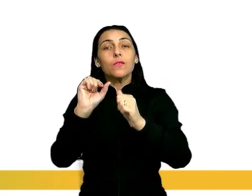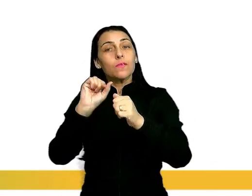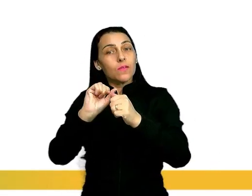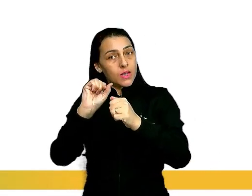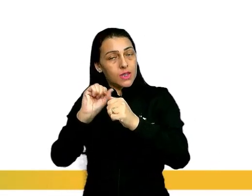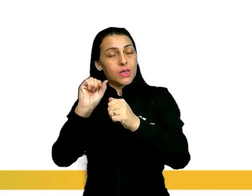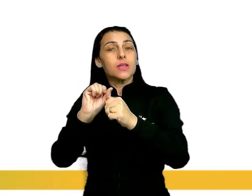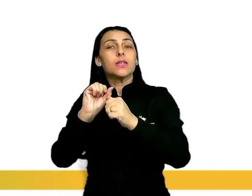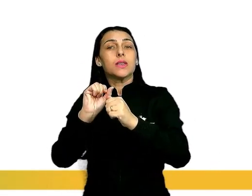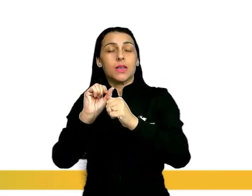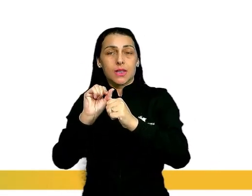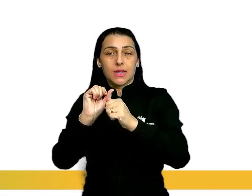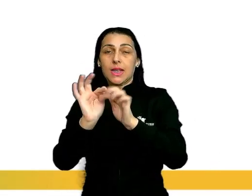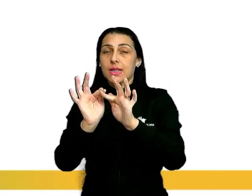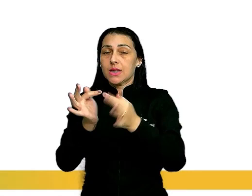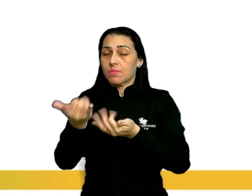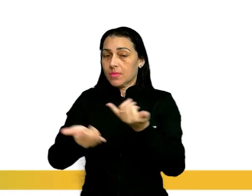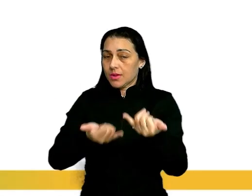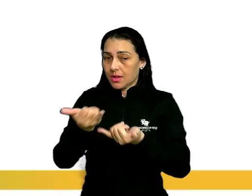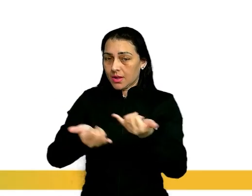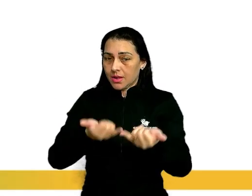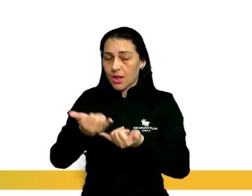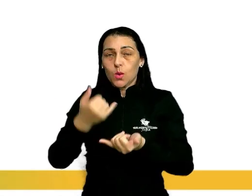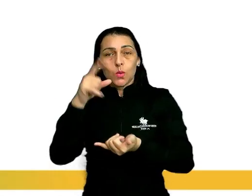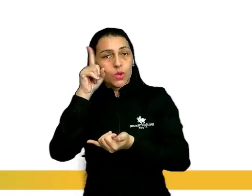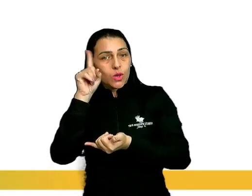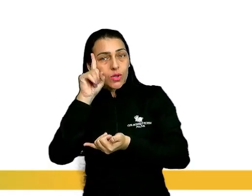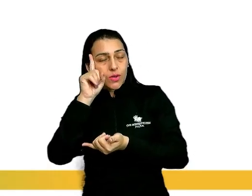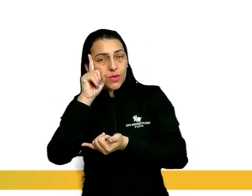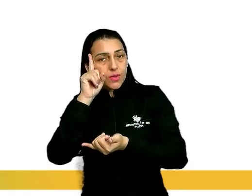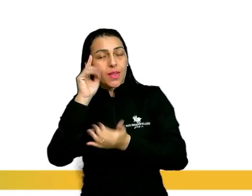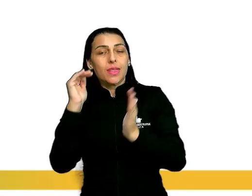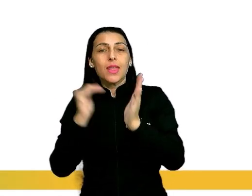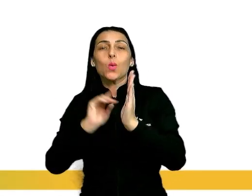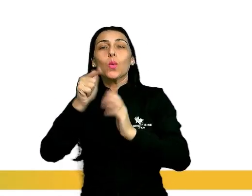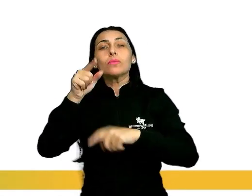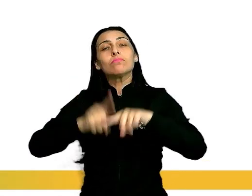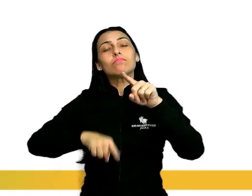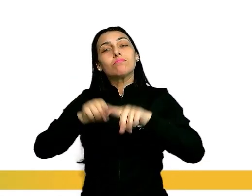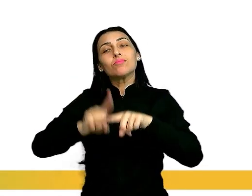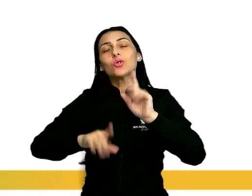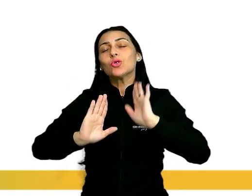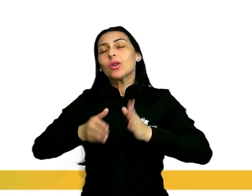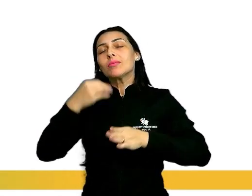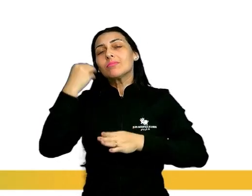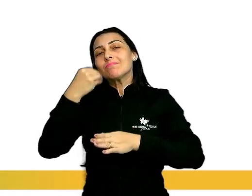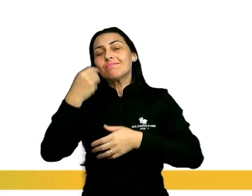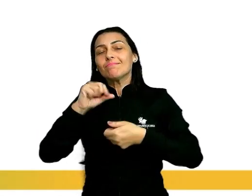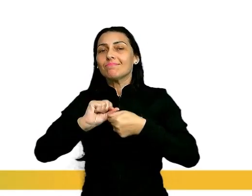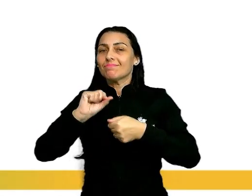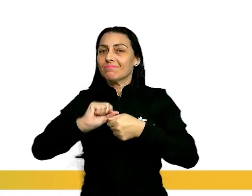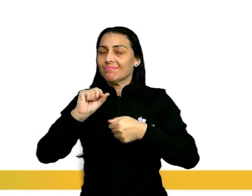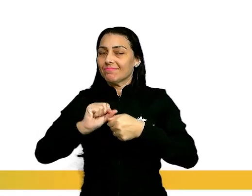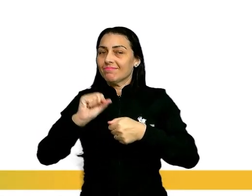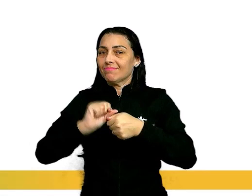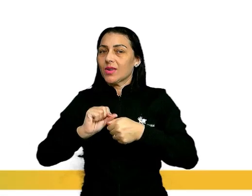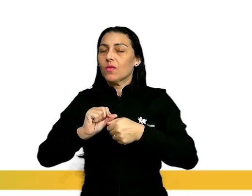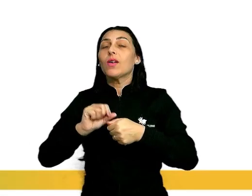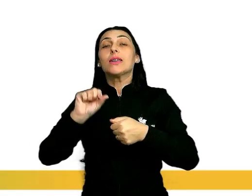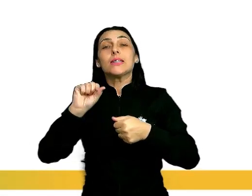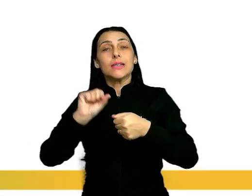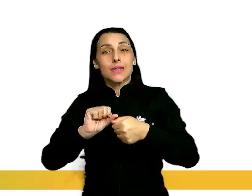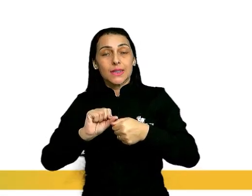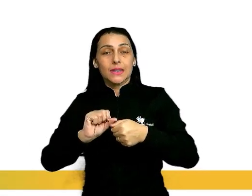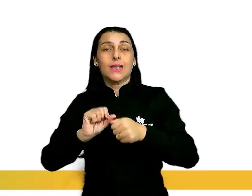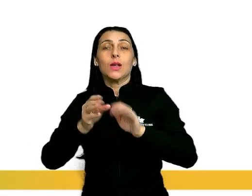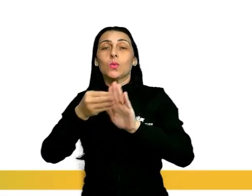fazer isso né nessa simples brincadeira do dia a dia até com outros objetos a gente já tentou fazer isso você está aplicando o